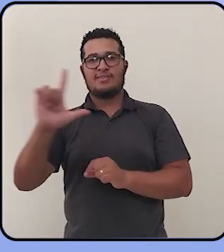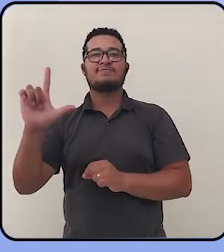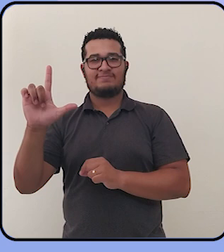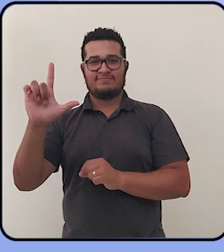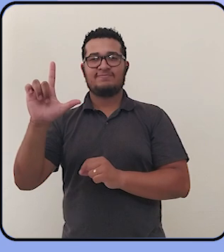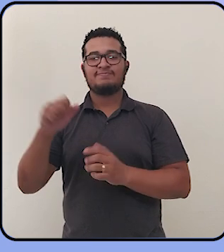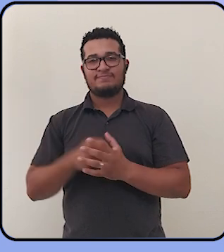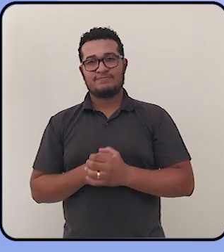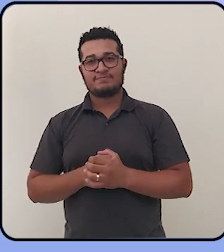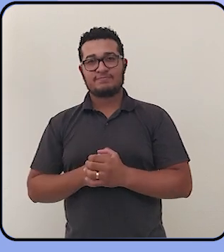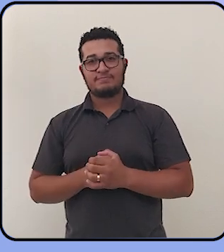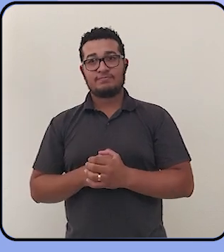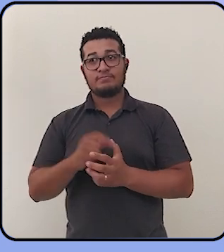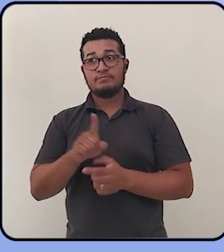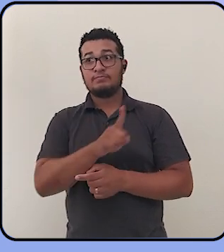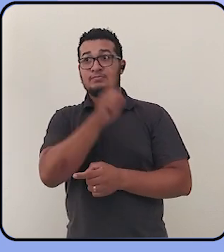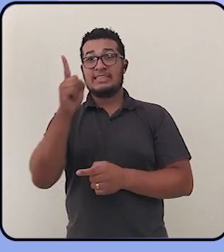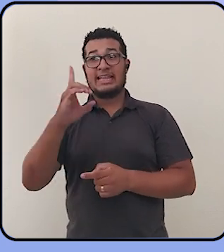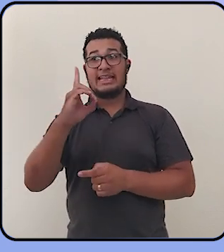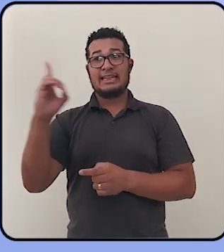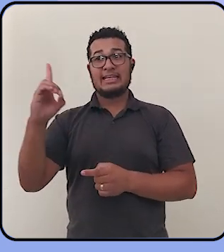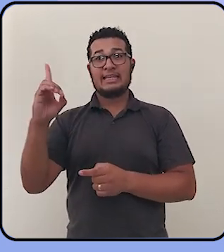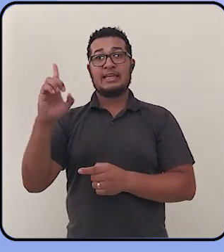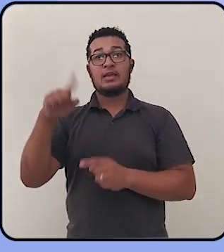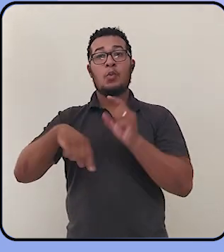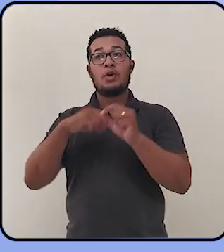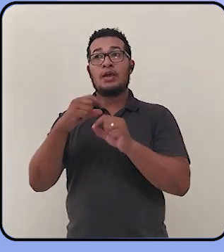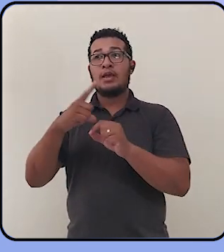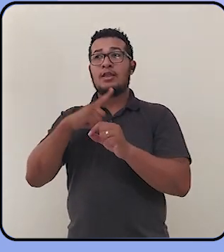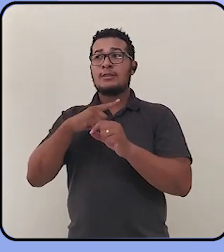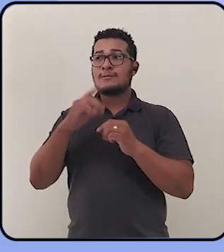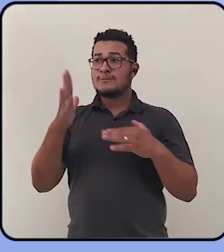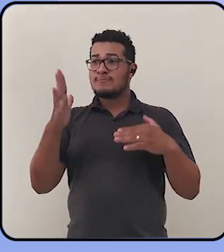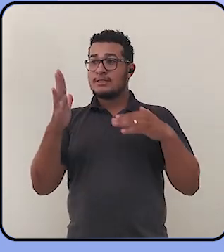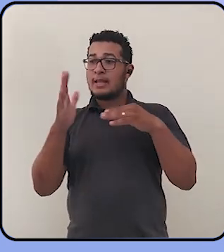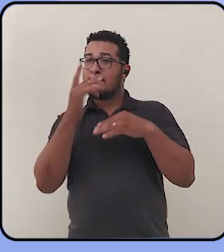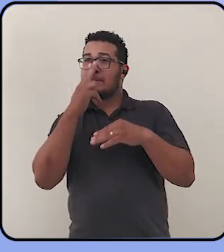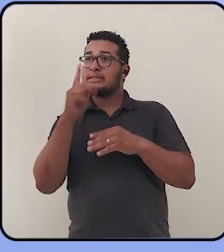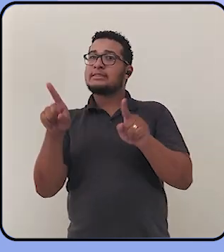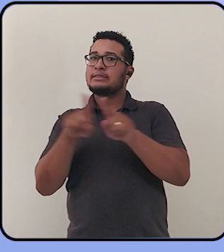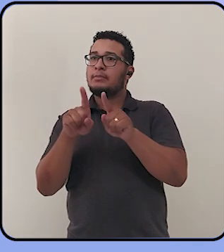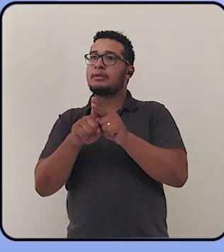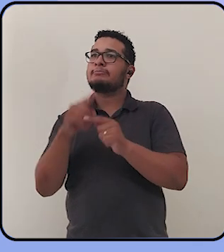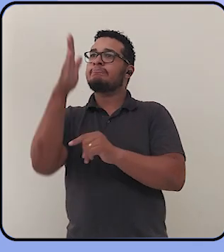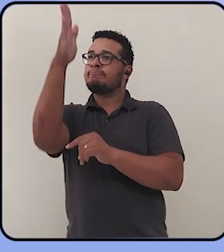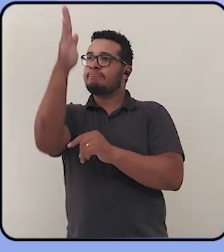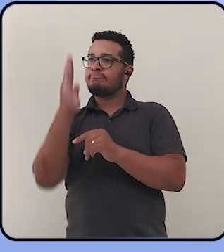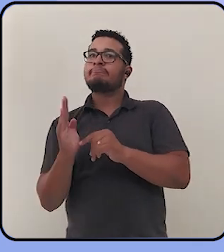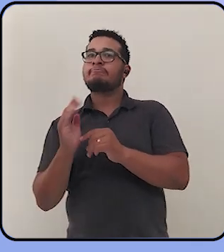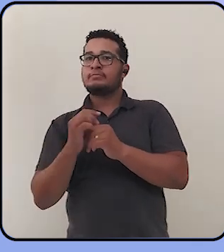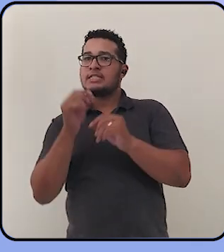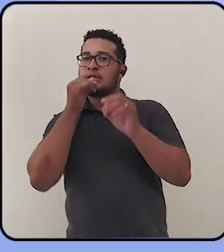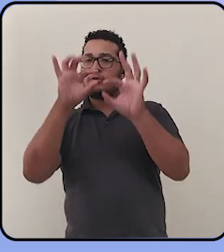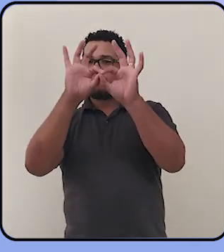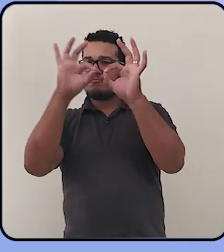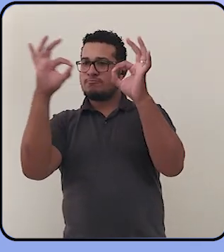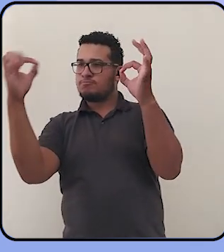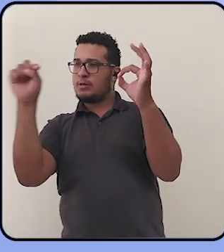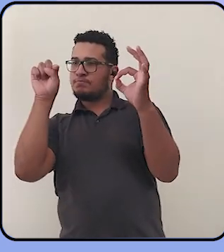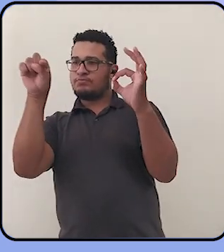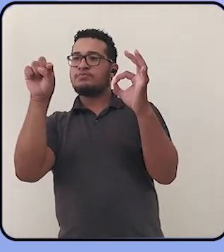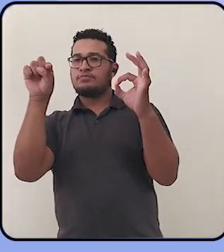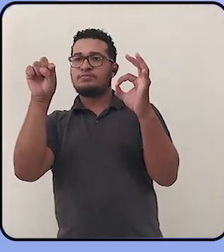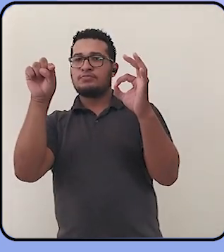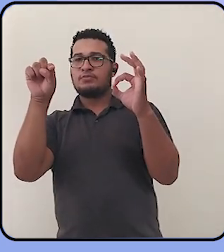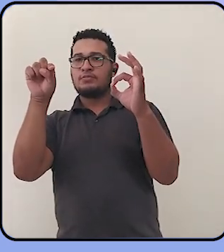leste. O ponto D ele está exatamente no meio, ou seja, está